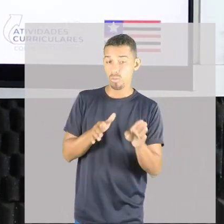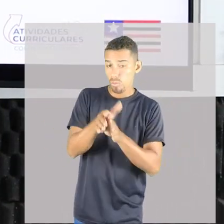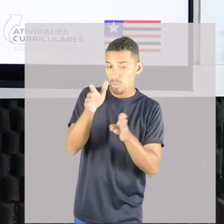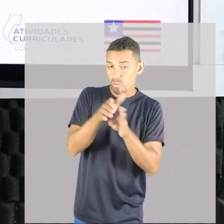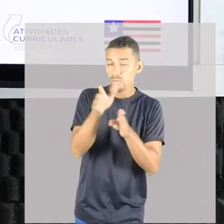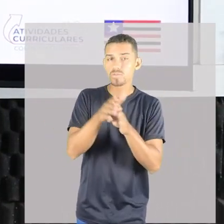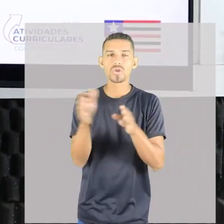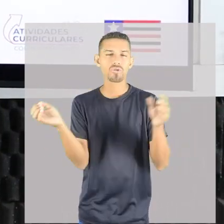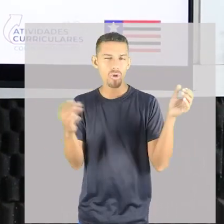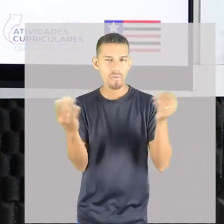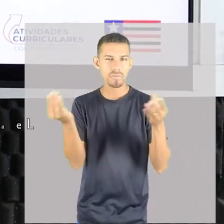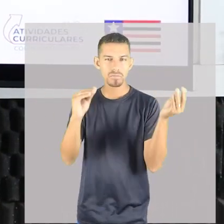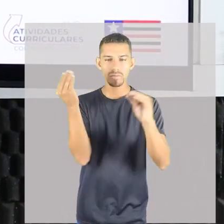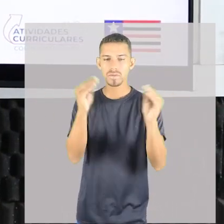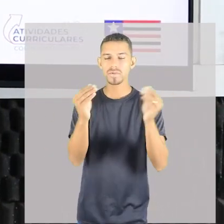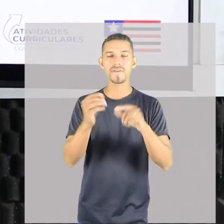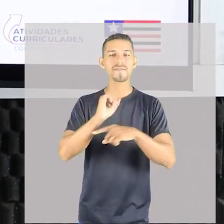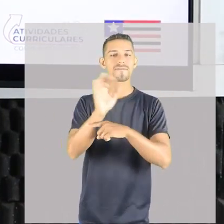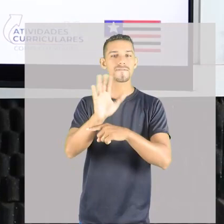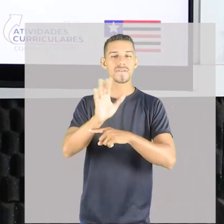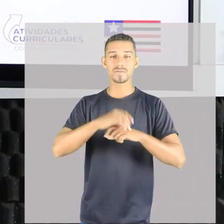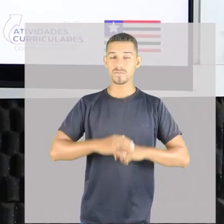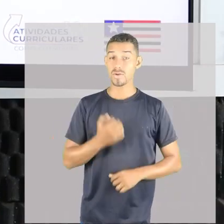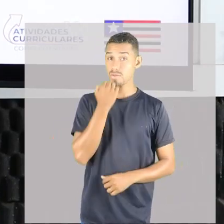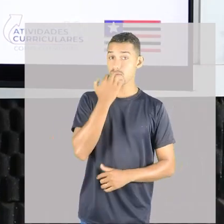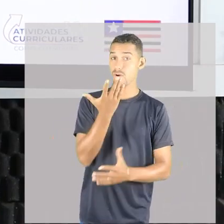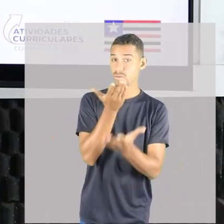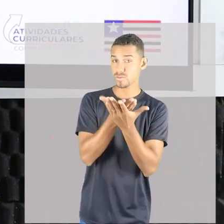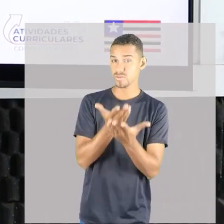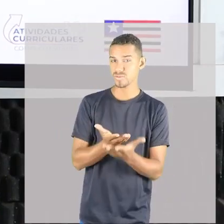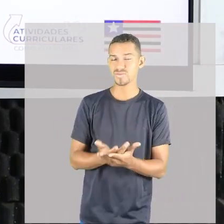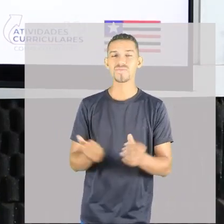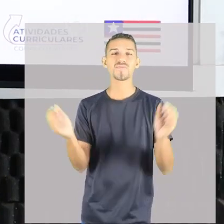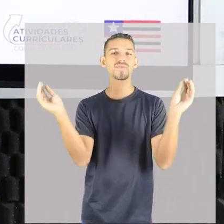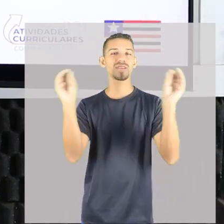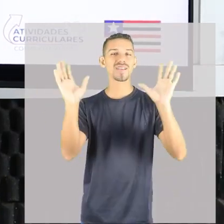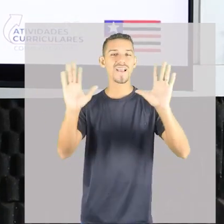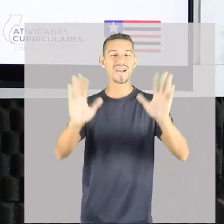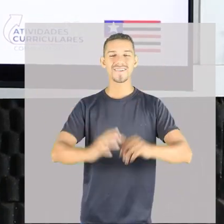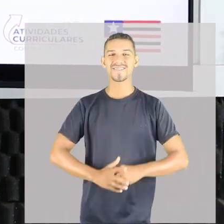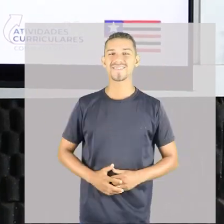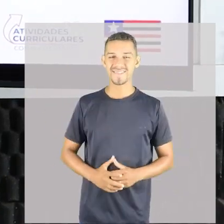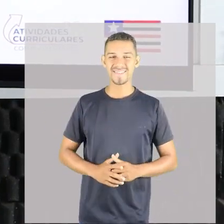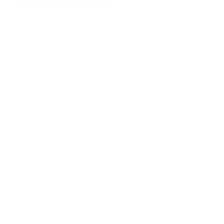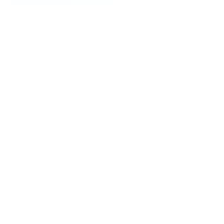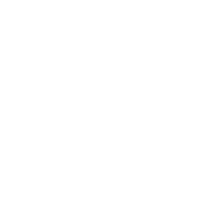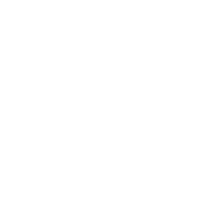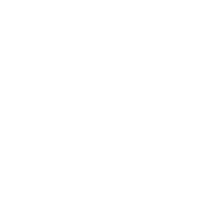orientações e novas postagens de vídeos. Bom estudos e até a próxima aula.